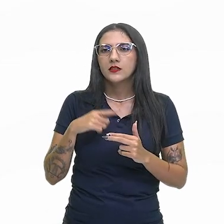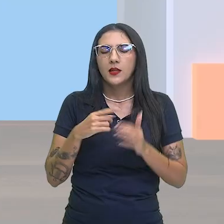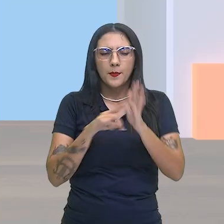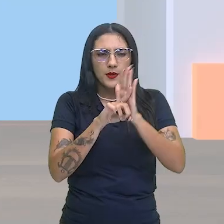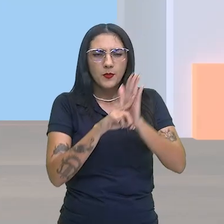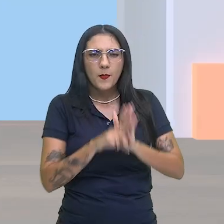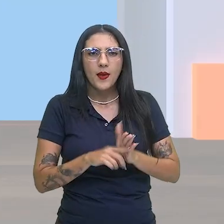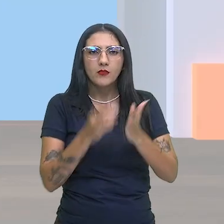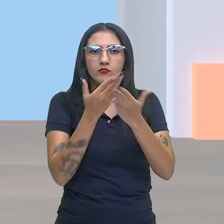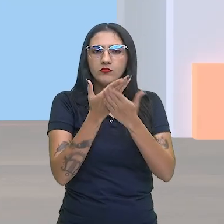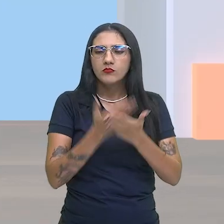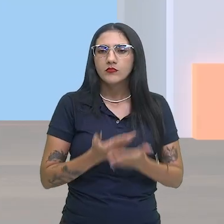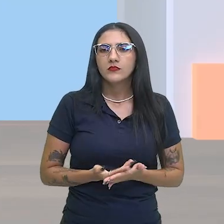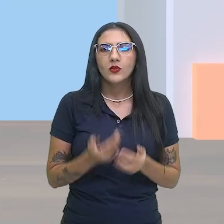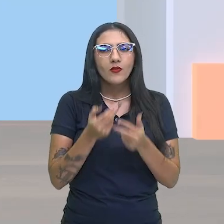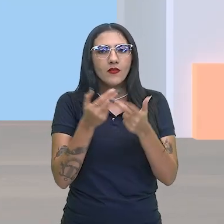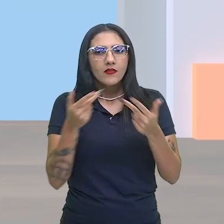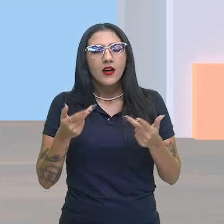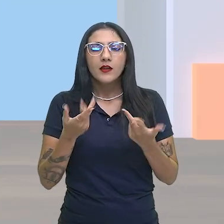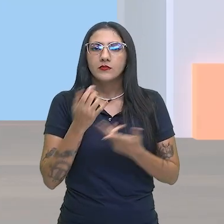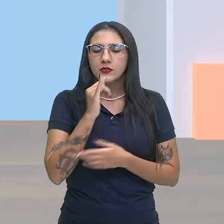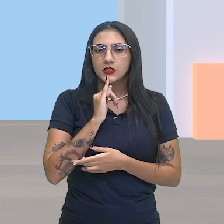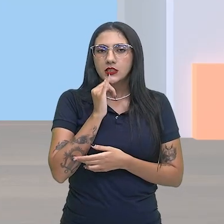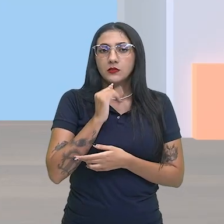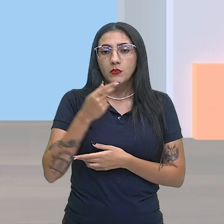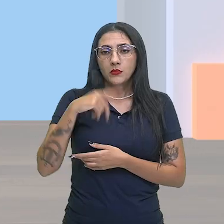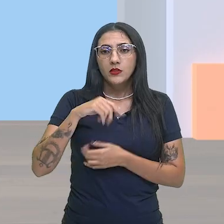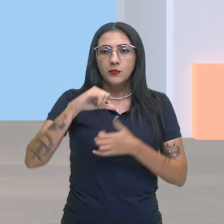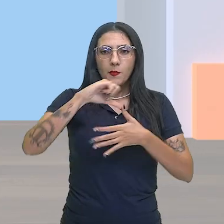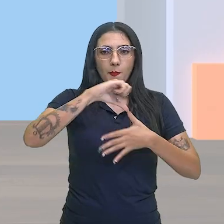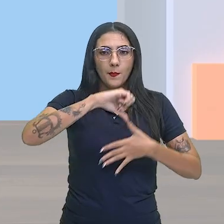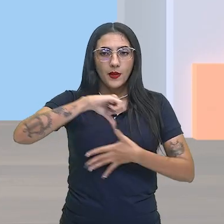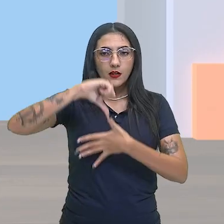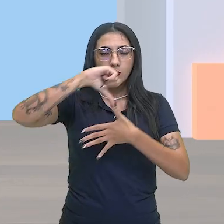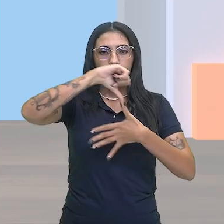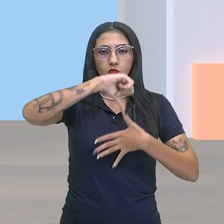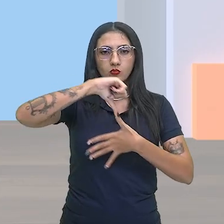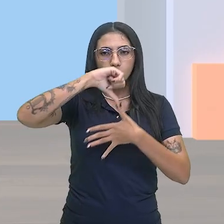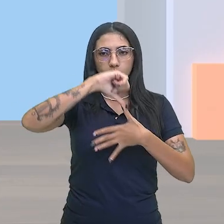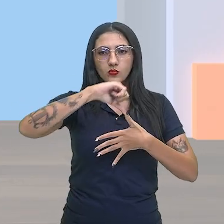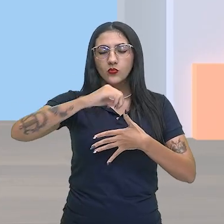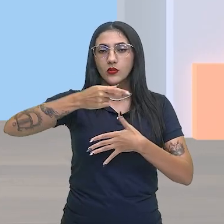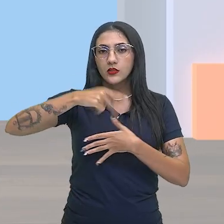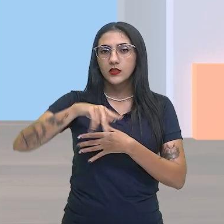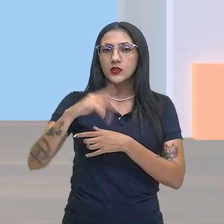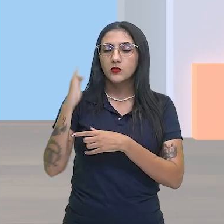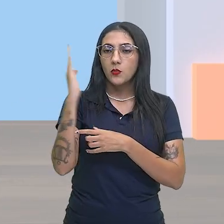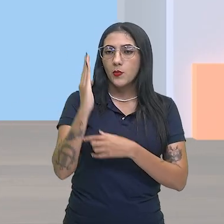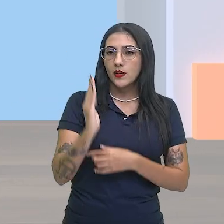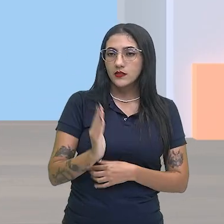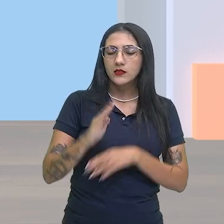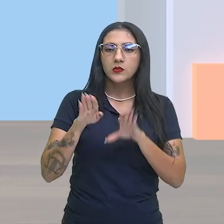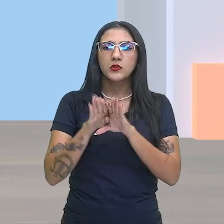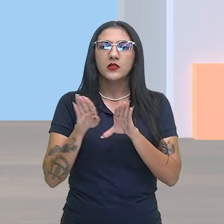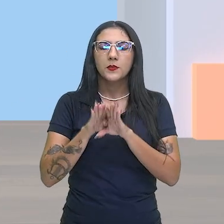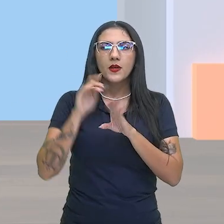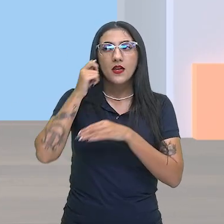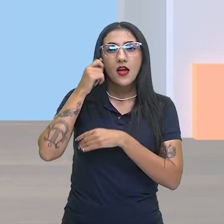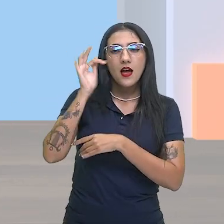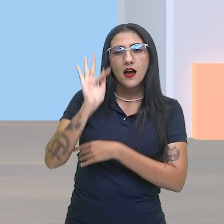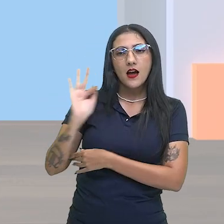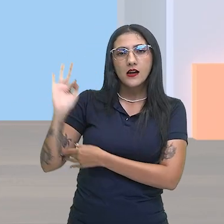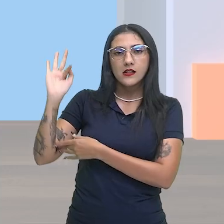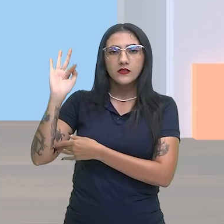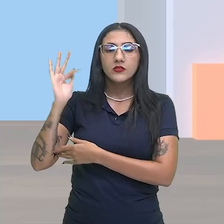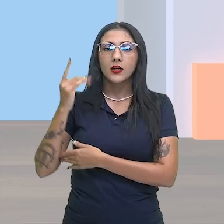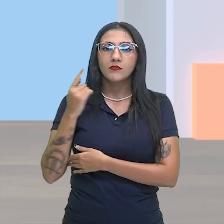que mostram ali que, por exemplo, a América do Sul, onde o Brasil está, né, onde nós estamos, e a África, durante muito tempo,